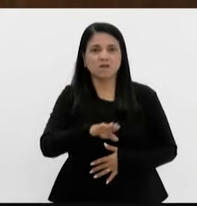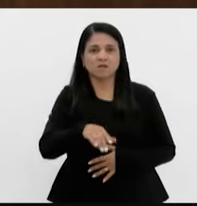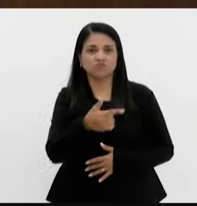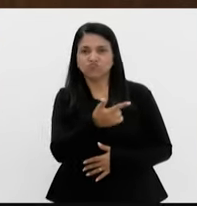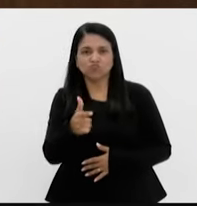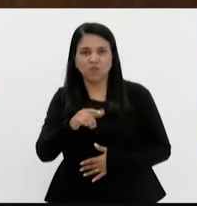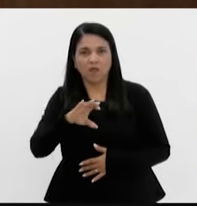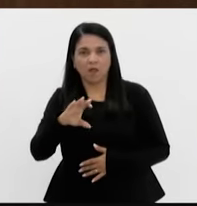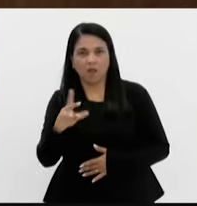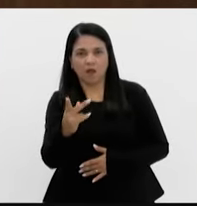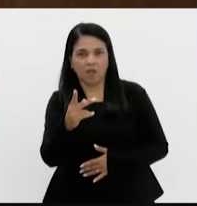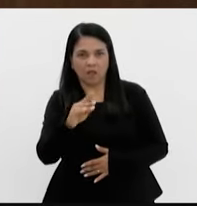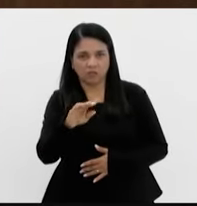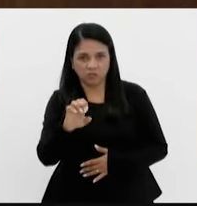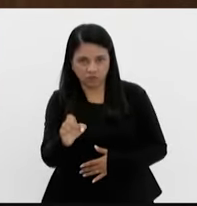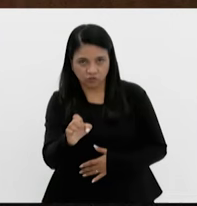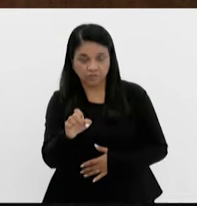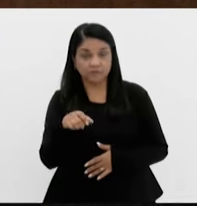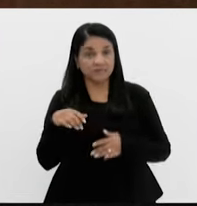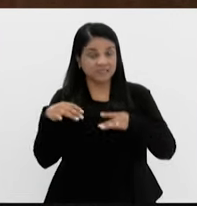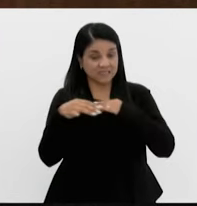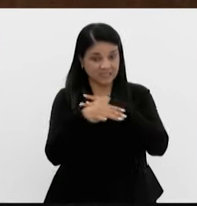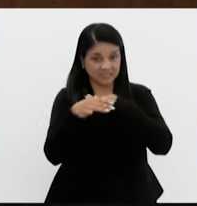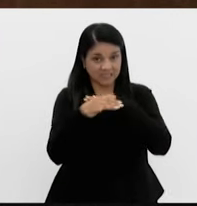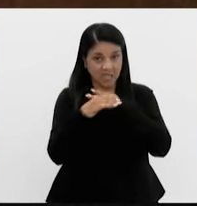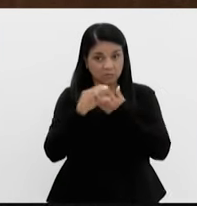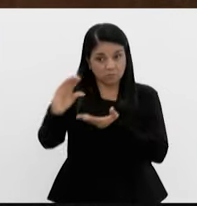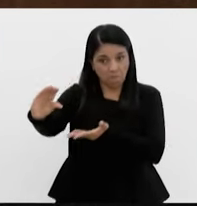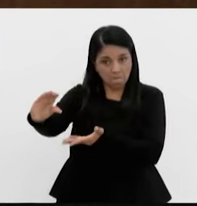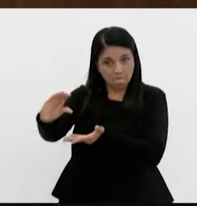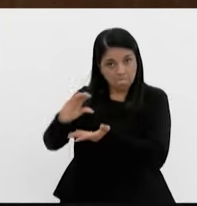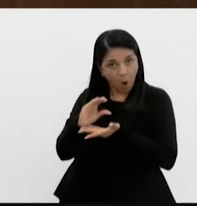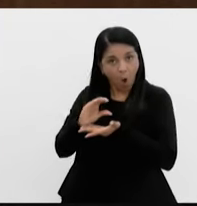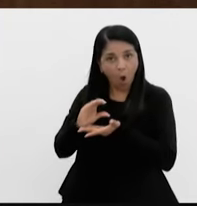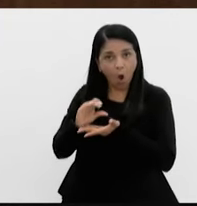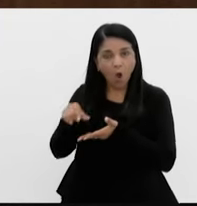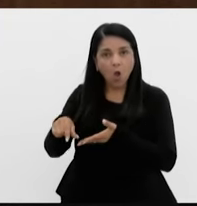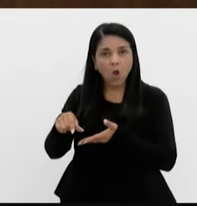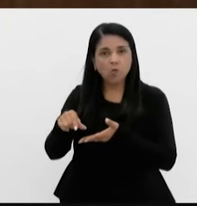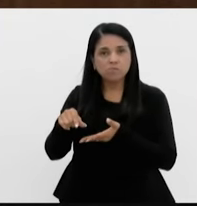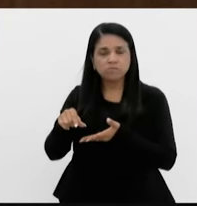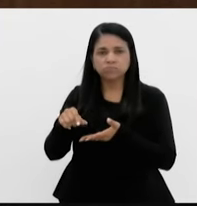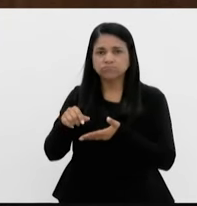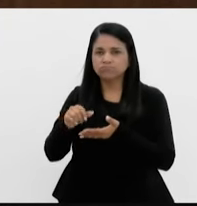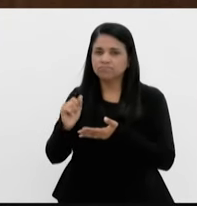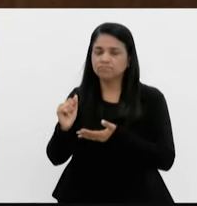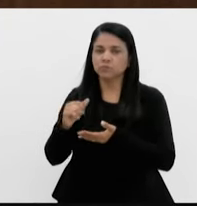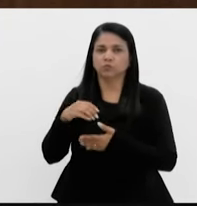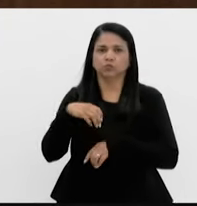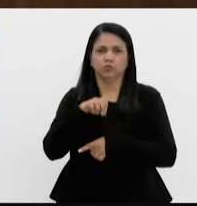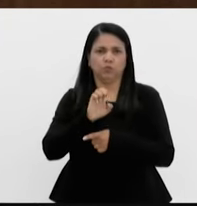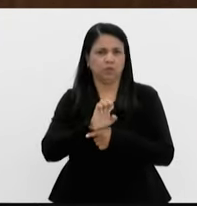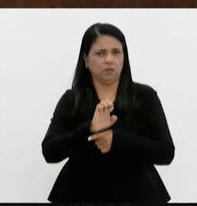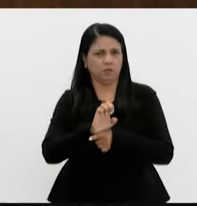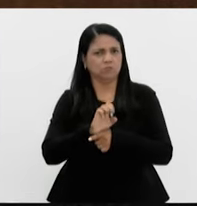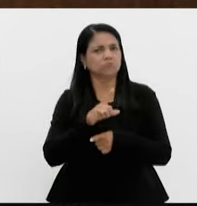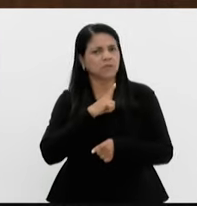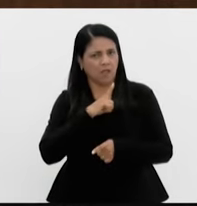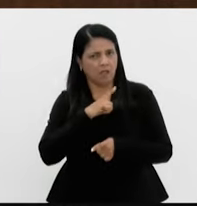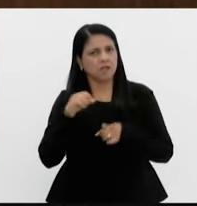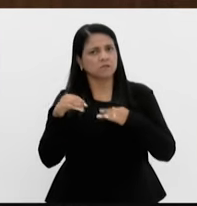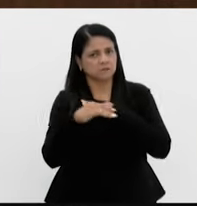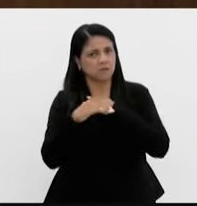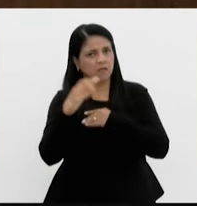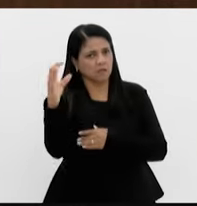cidade que hoje tem uma das maiores per capitas de arrecadação do Estado do Rio de Janeiro uma